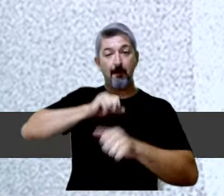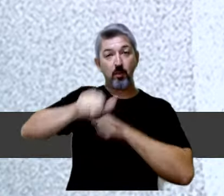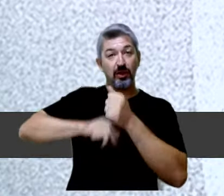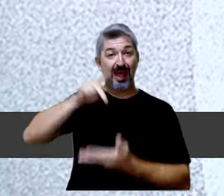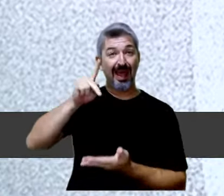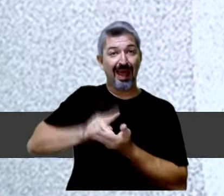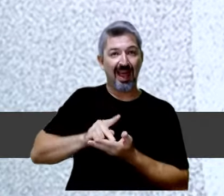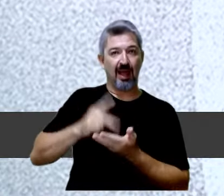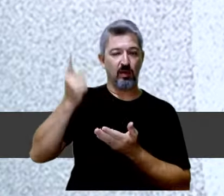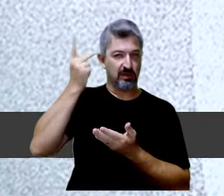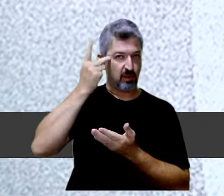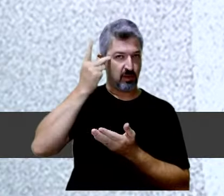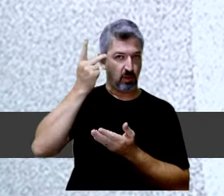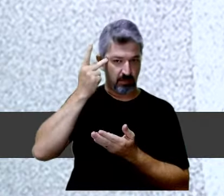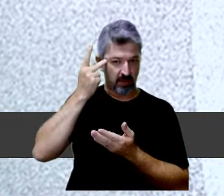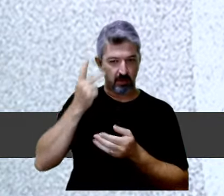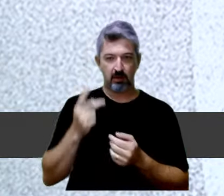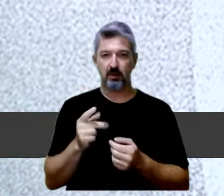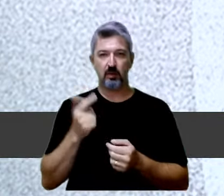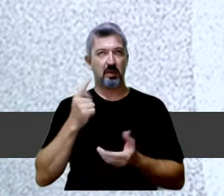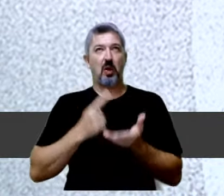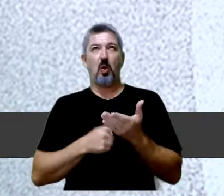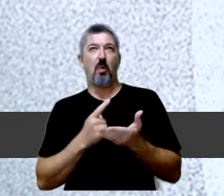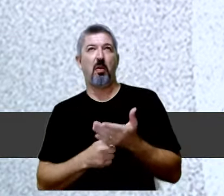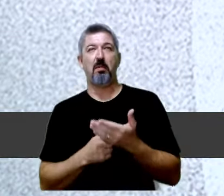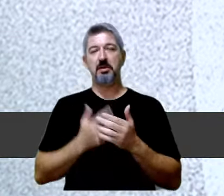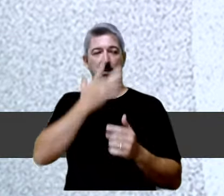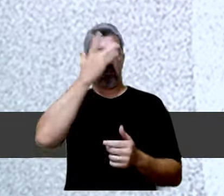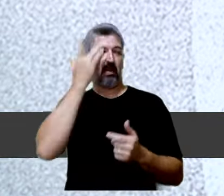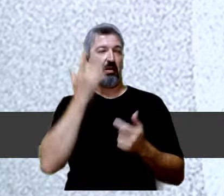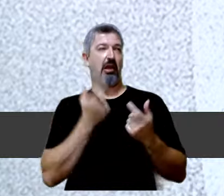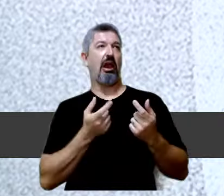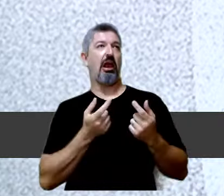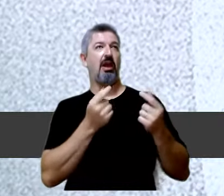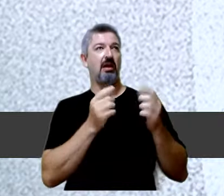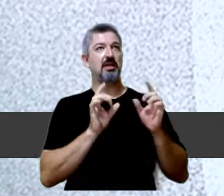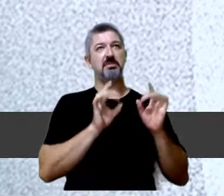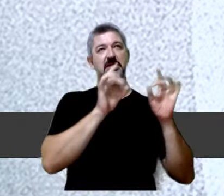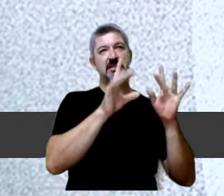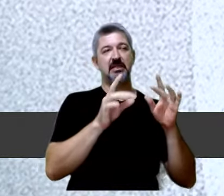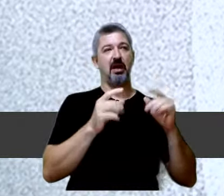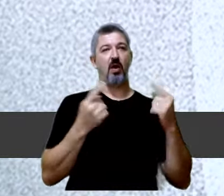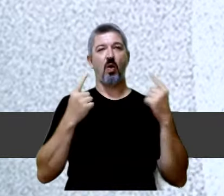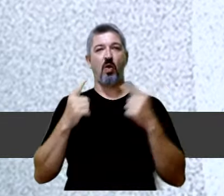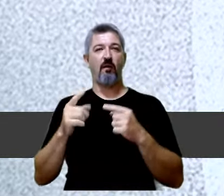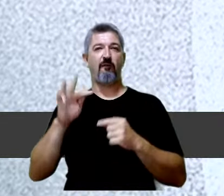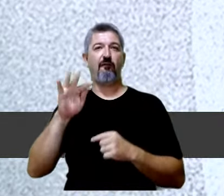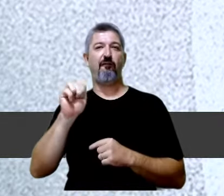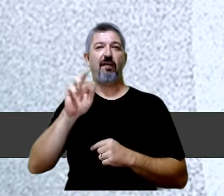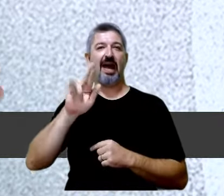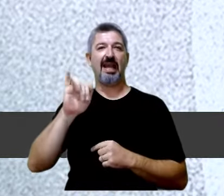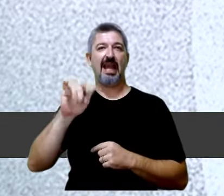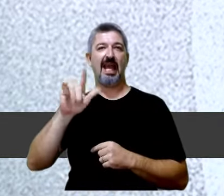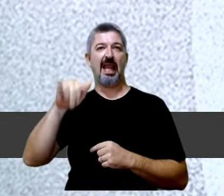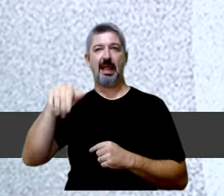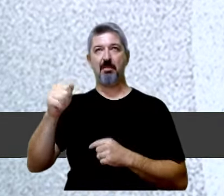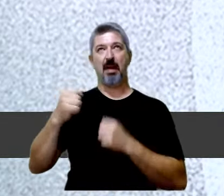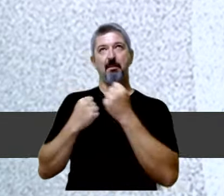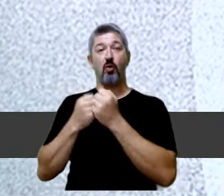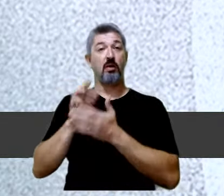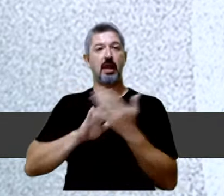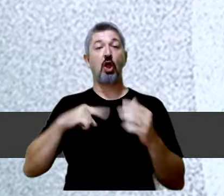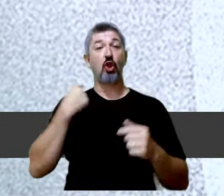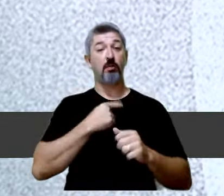Paulo que não tem compromisso com privilégios que não tem compromisso com a Faria Lima tem compromisso da gente virar o jogo e